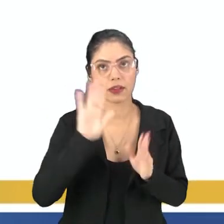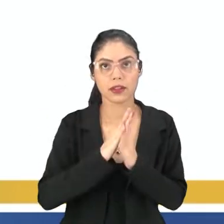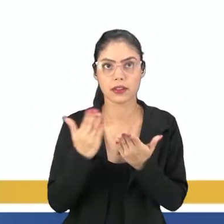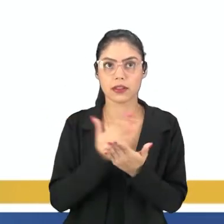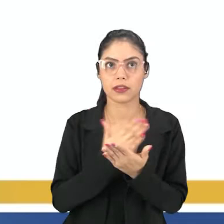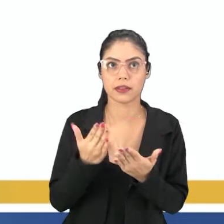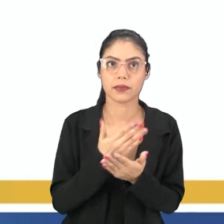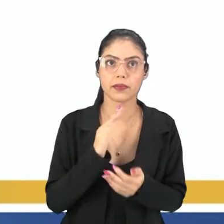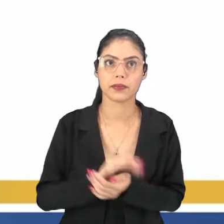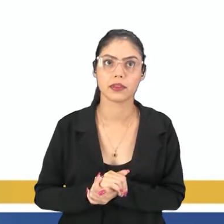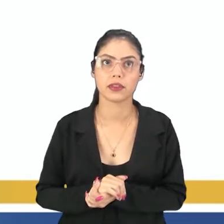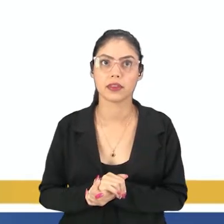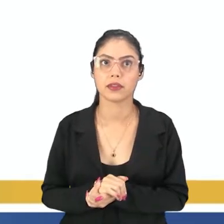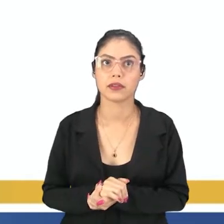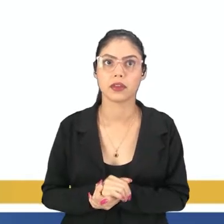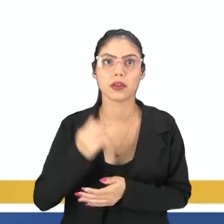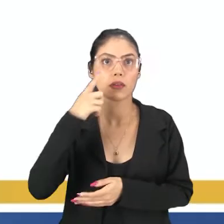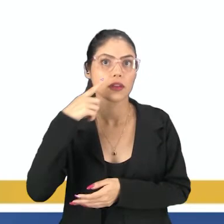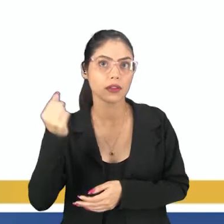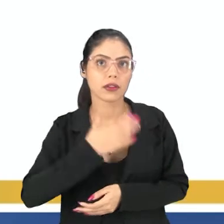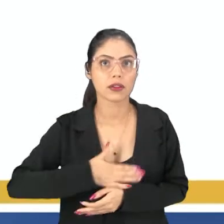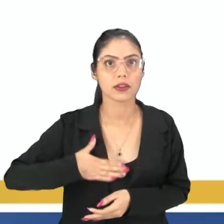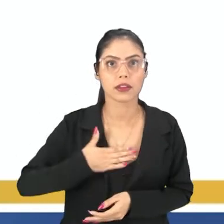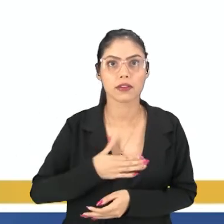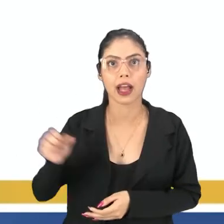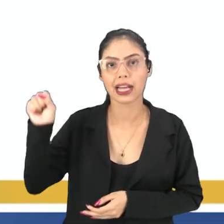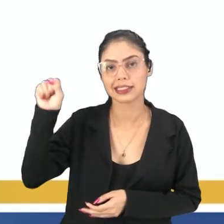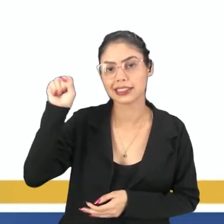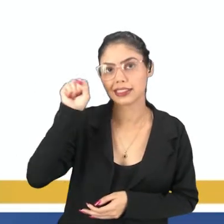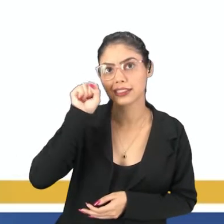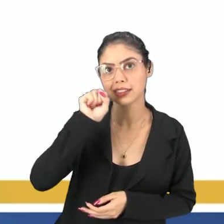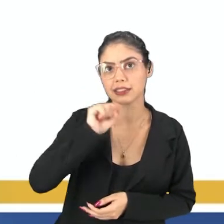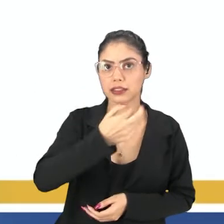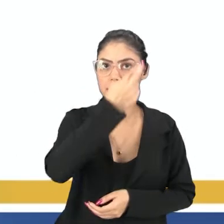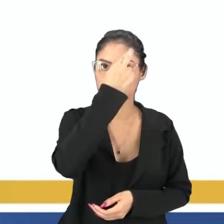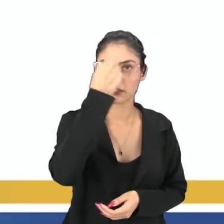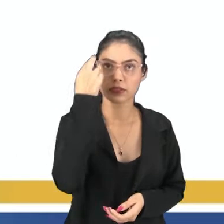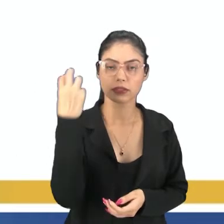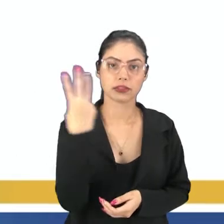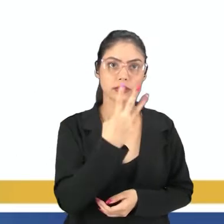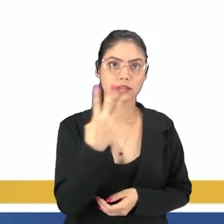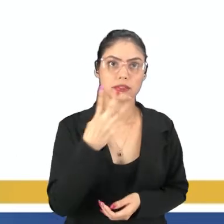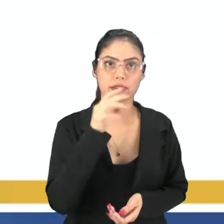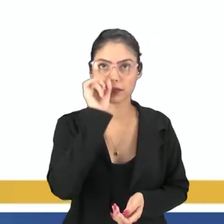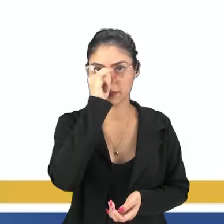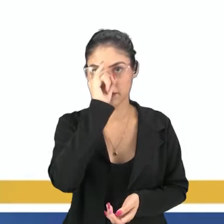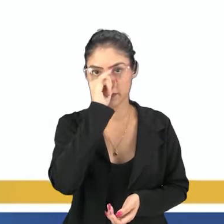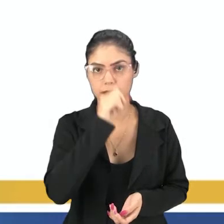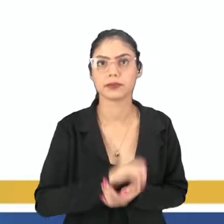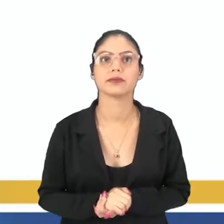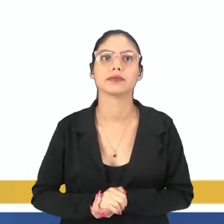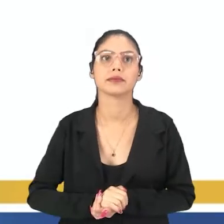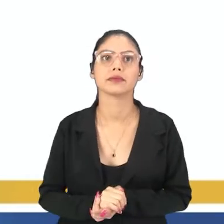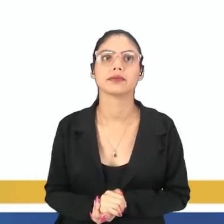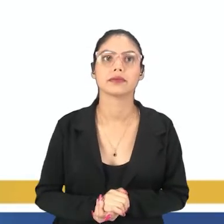livros para crianças são O Gato que Gostava de Cenouras e A História dos 3